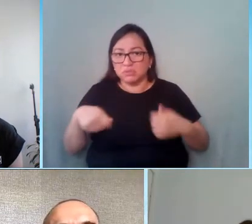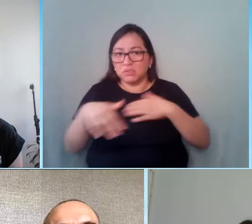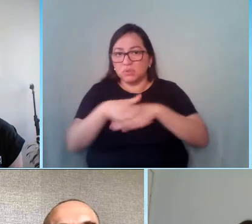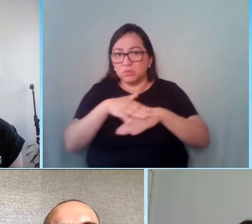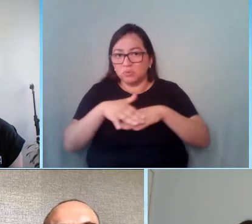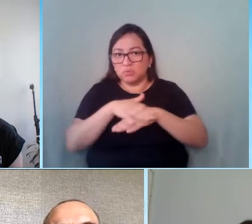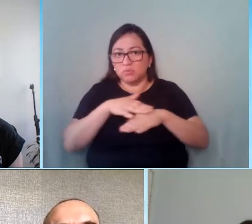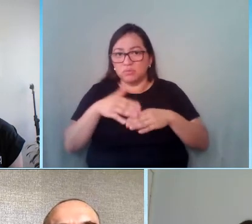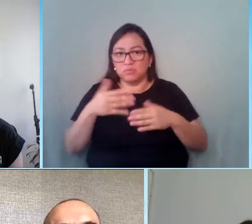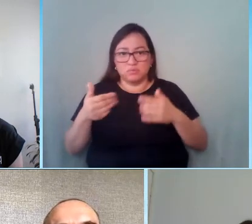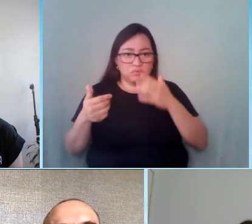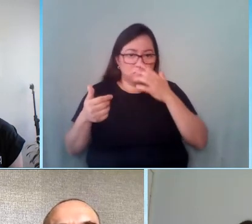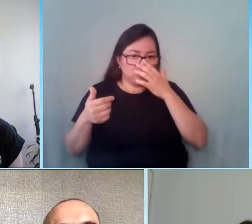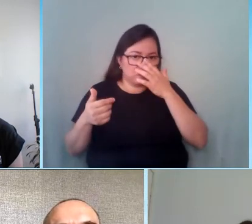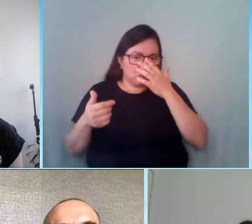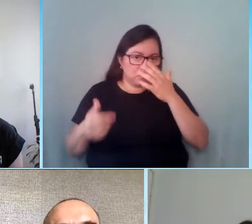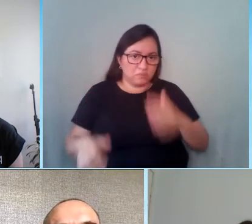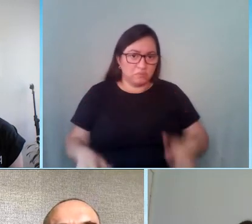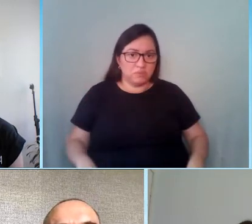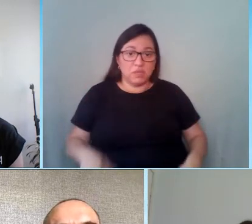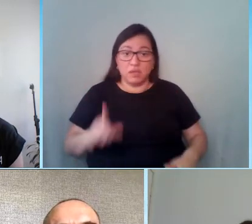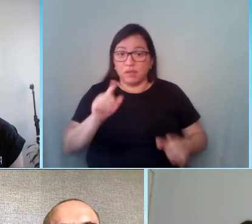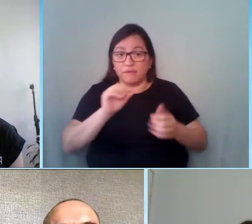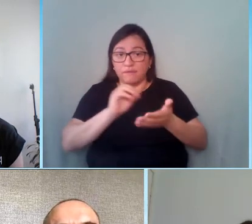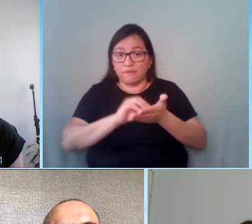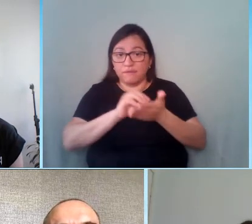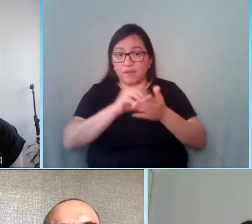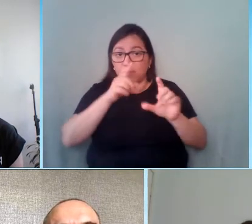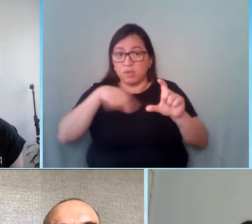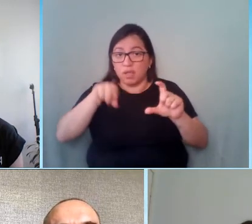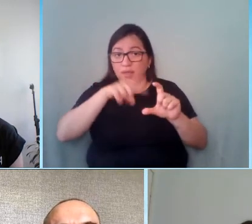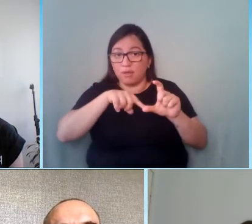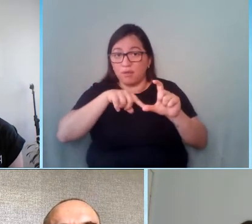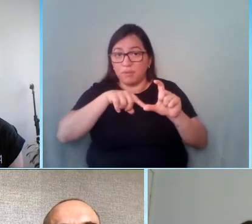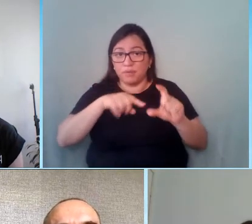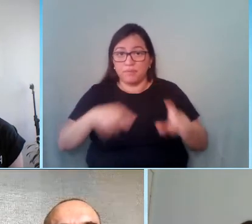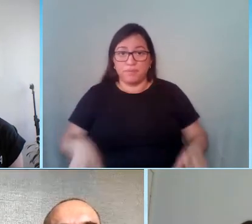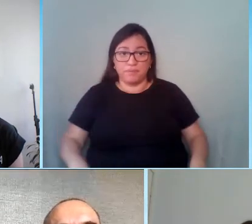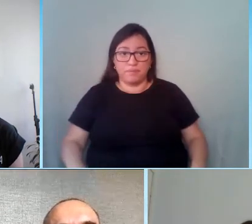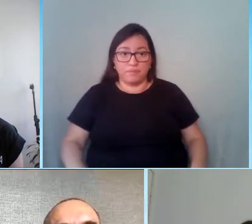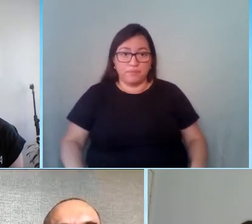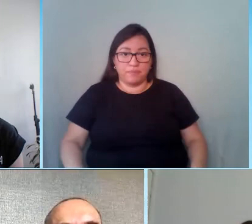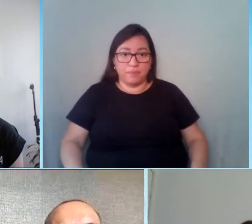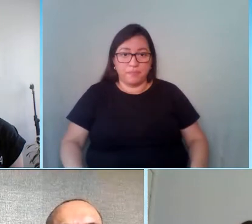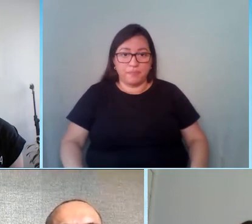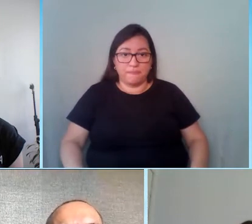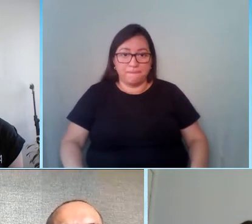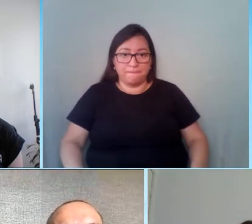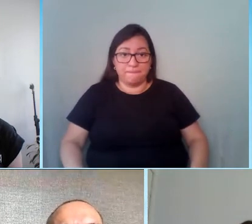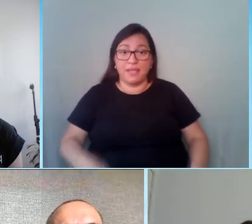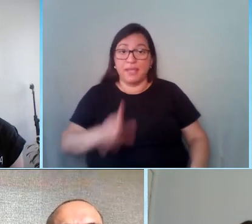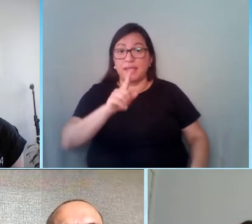dos nossos contatos. Tem um arroba ali. Não, aqui